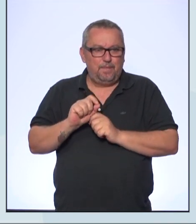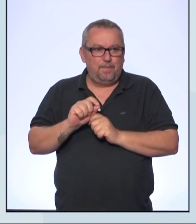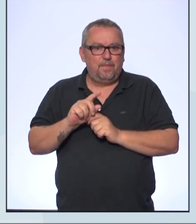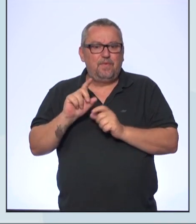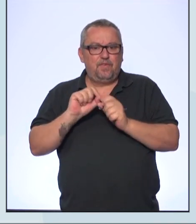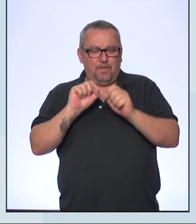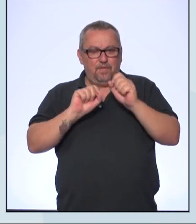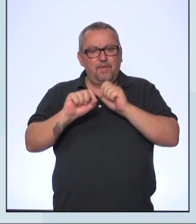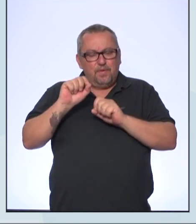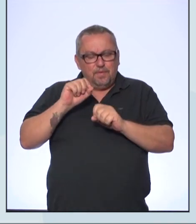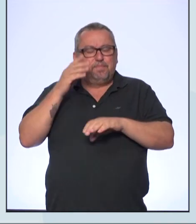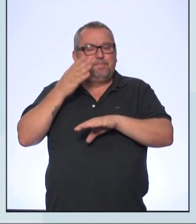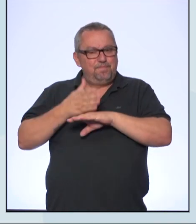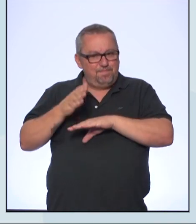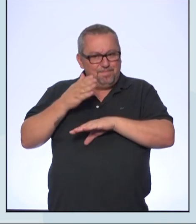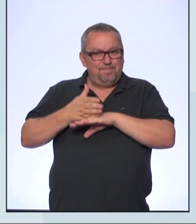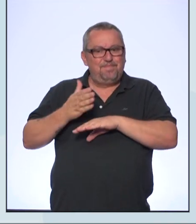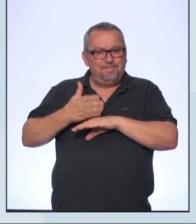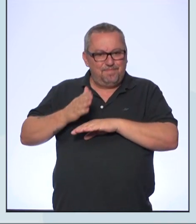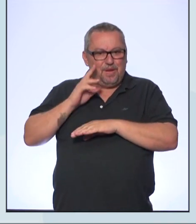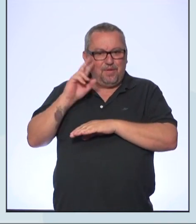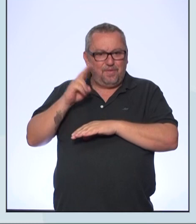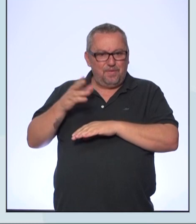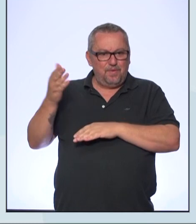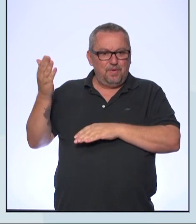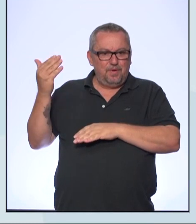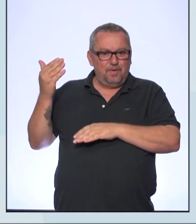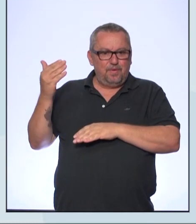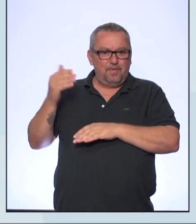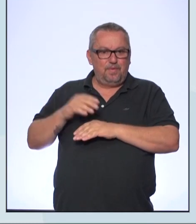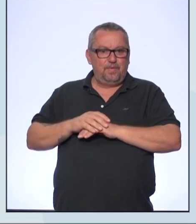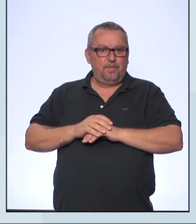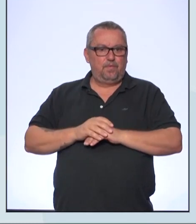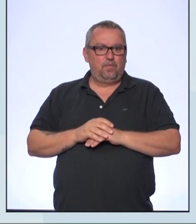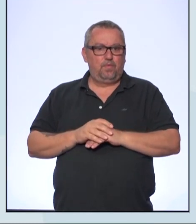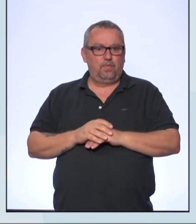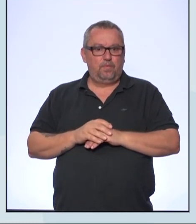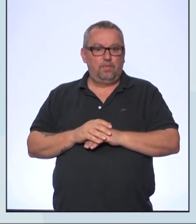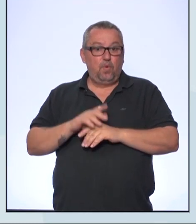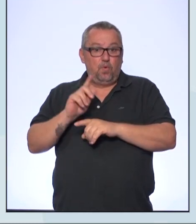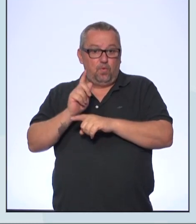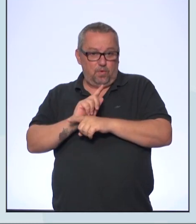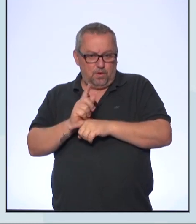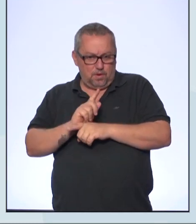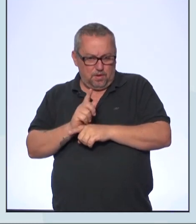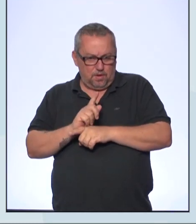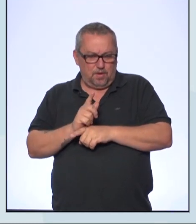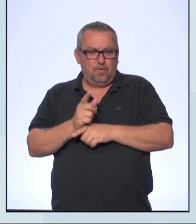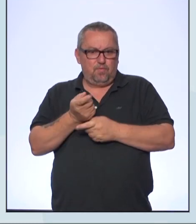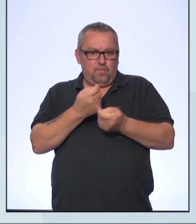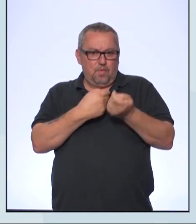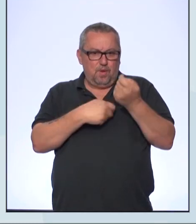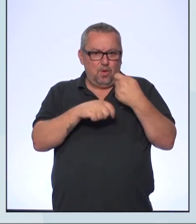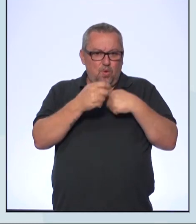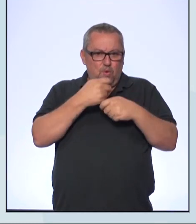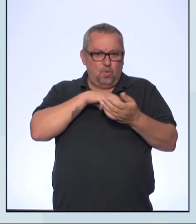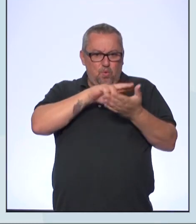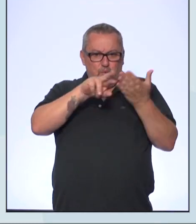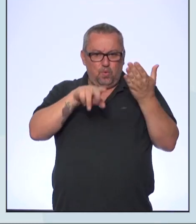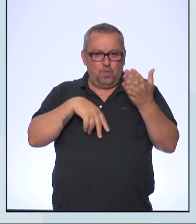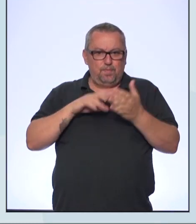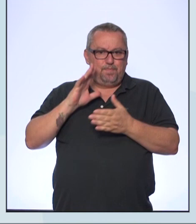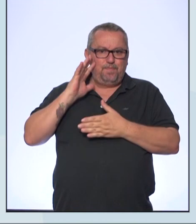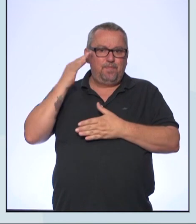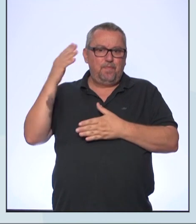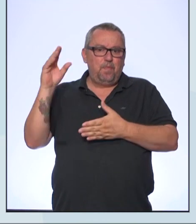essa atividade, né? Nós já olhamos essa atividade e ela tá assim, ó. Um gerente de uma rede de lojas